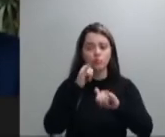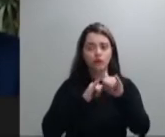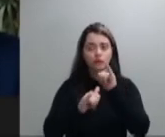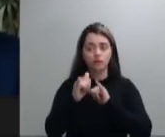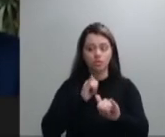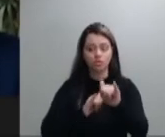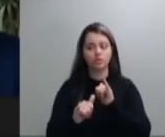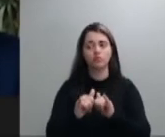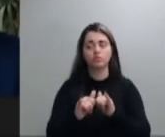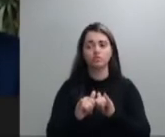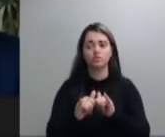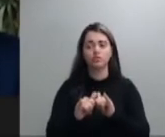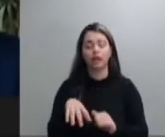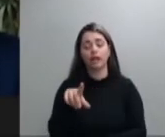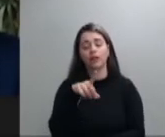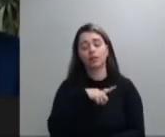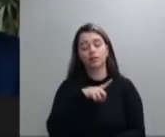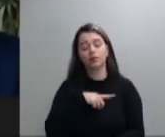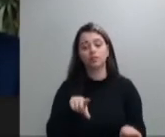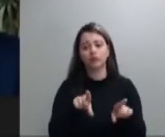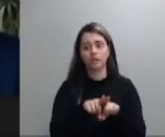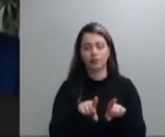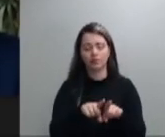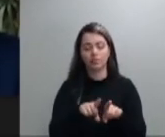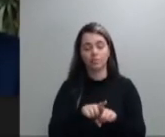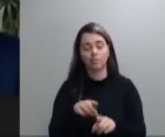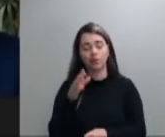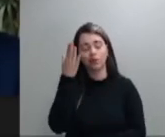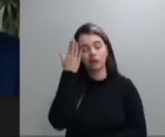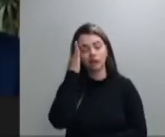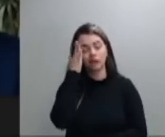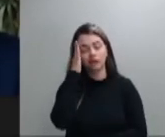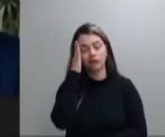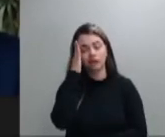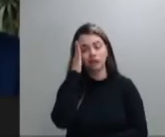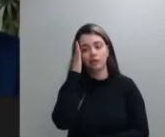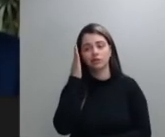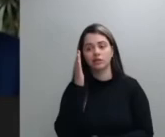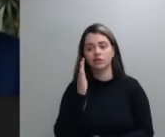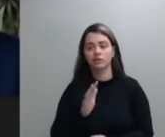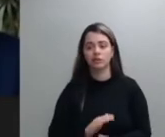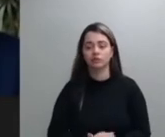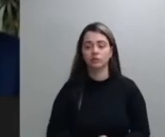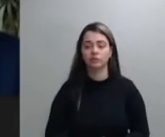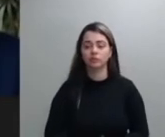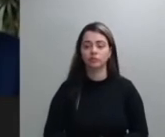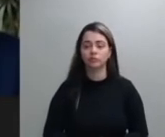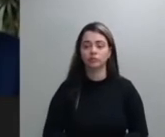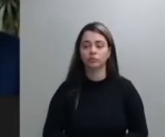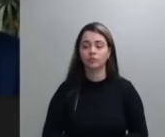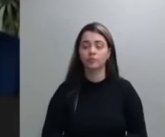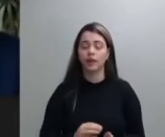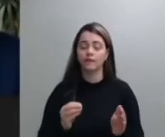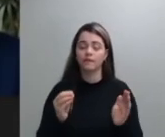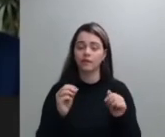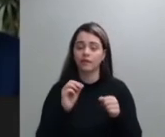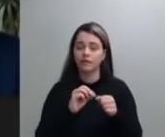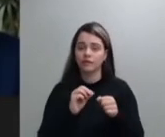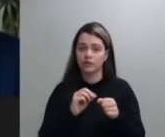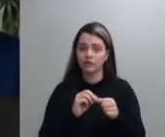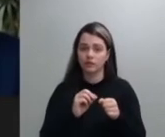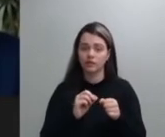eu tenho também por compreender senhor presidente pela pela remessa do feito a